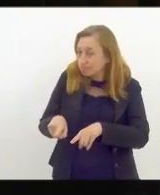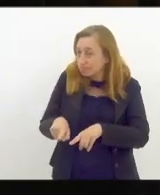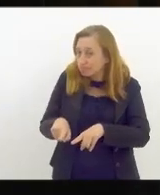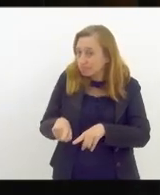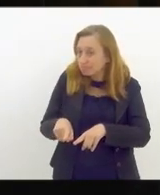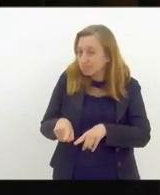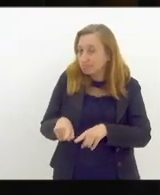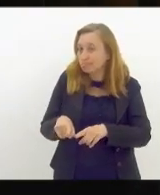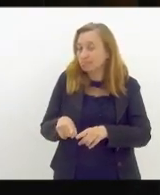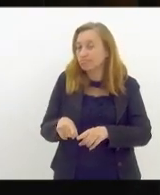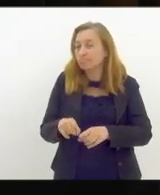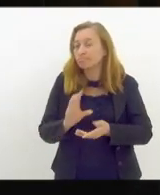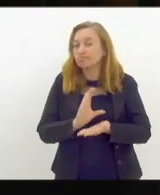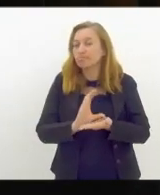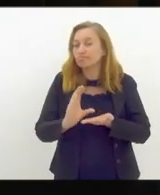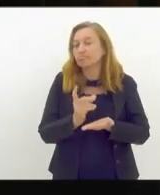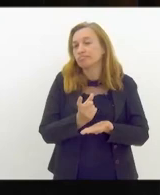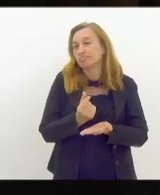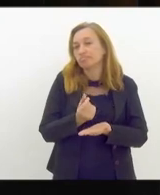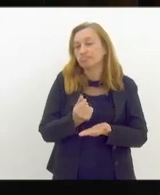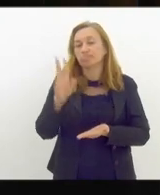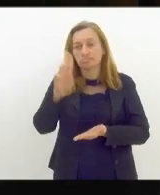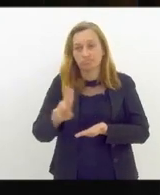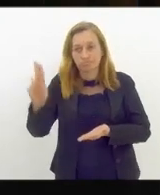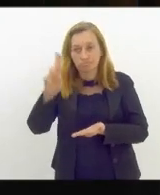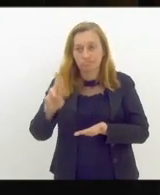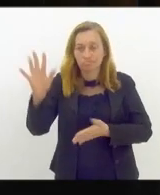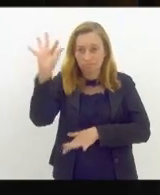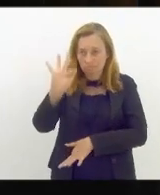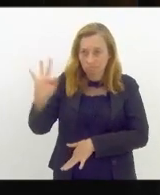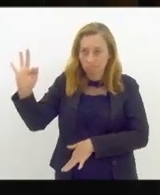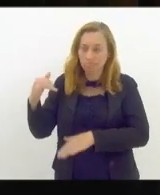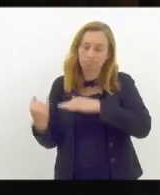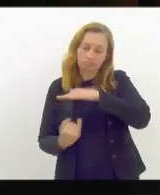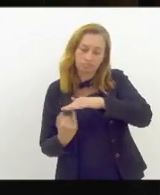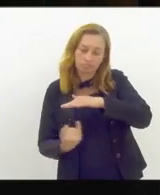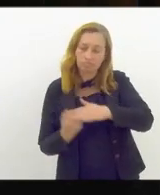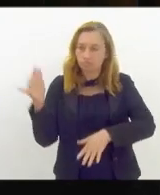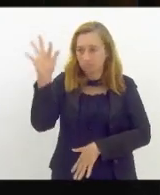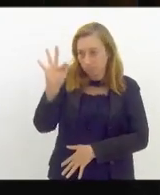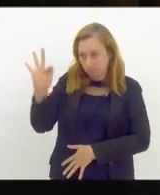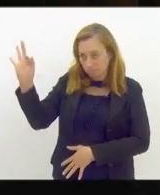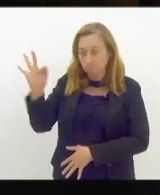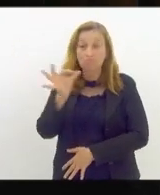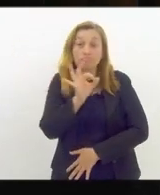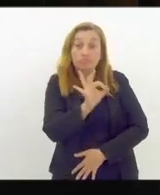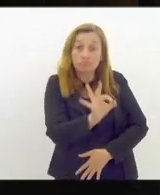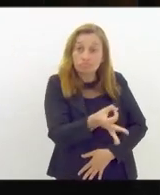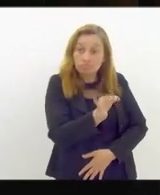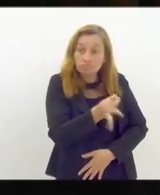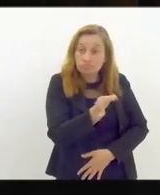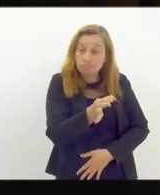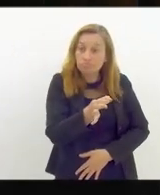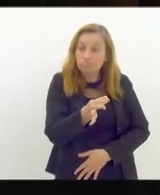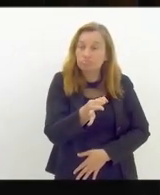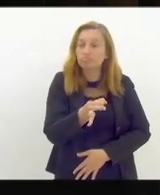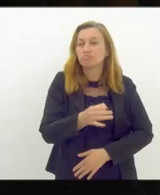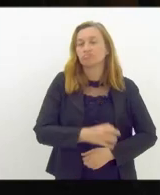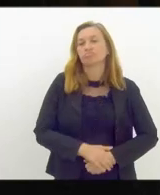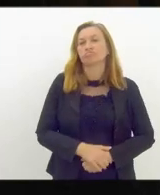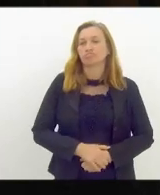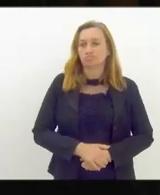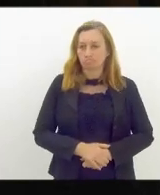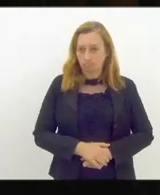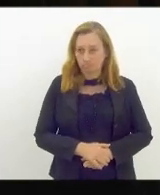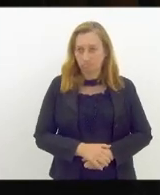as verbas das universidades federais e dos institutos federais, justamente para alimentar o seu